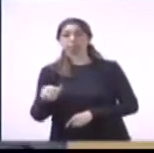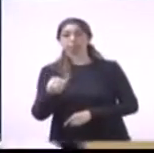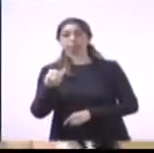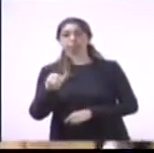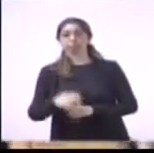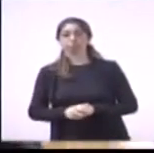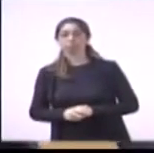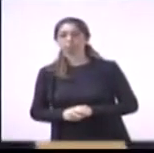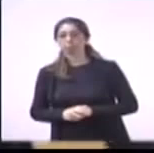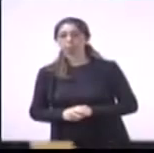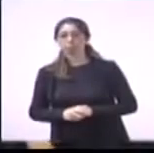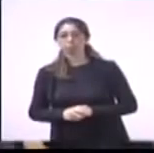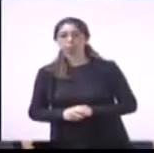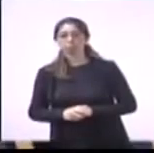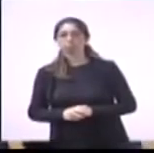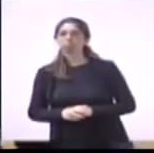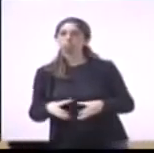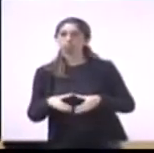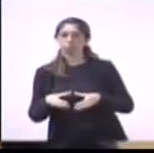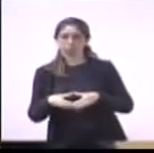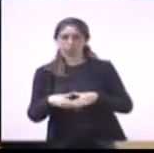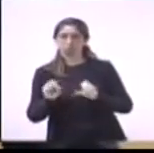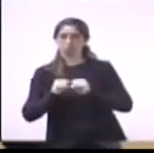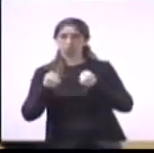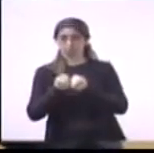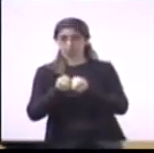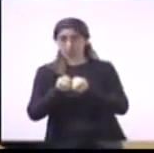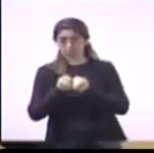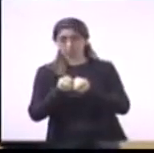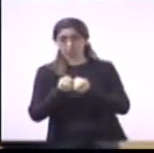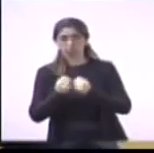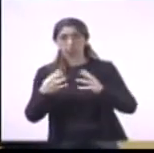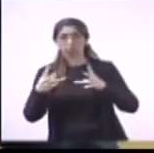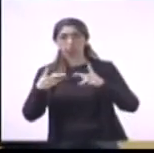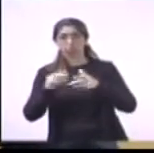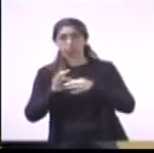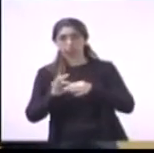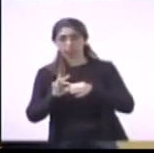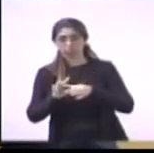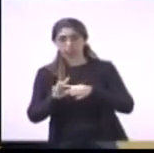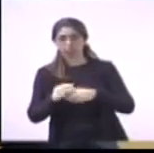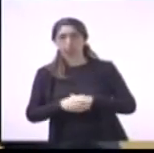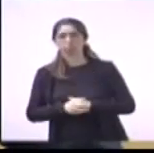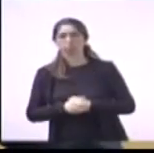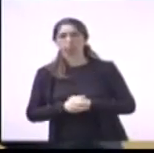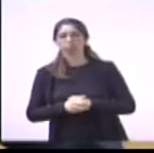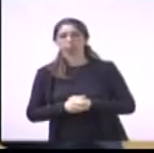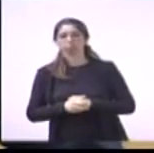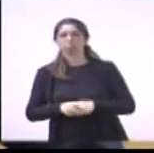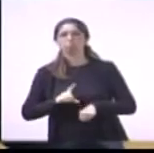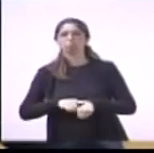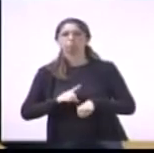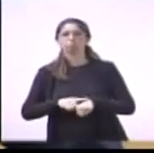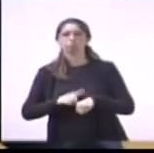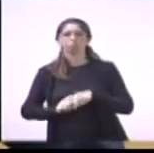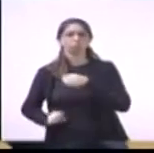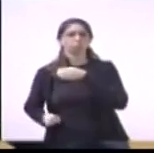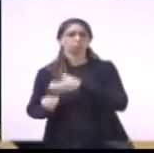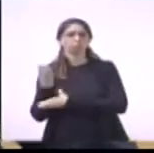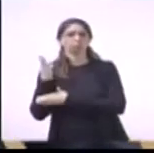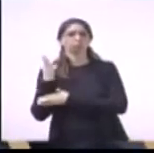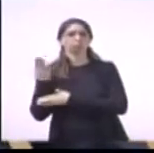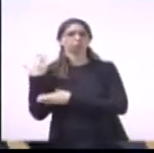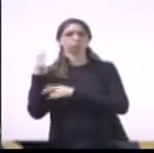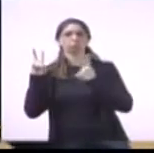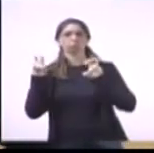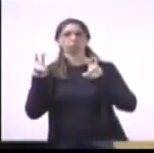de a comunidade, a sociedade, quando surgiu o